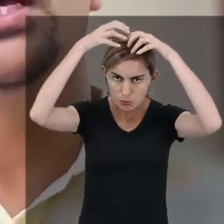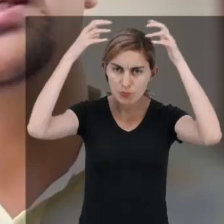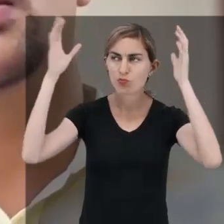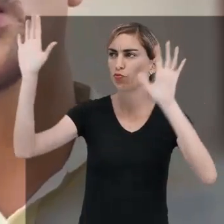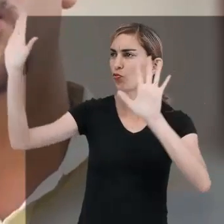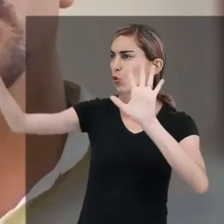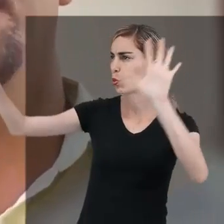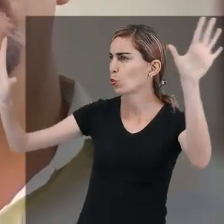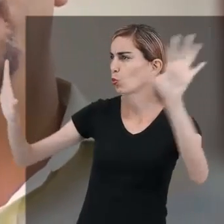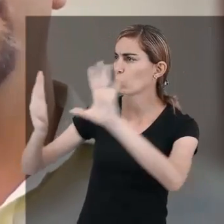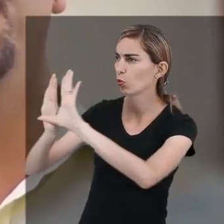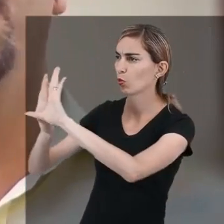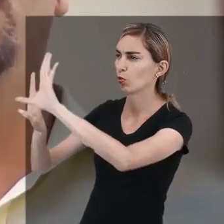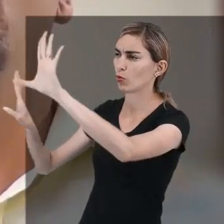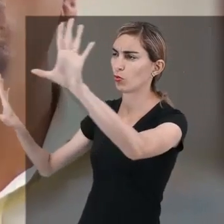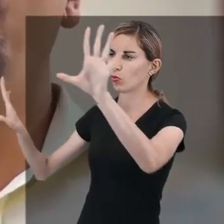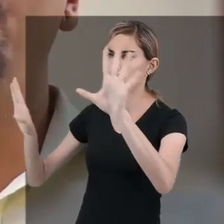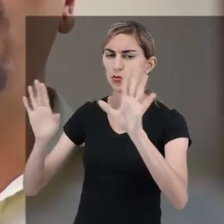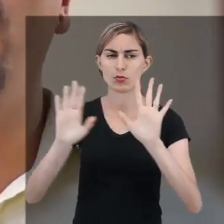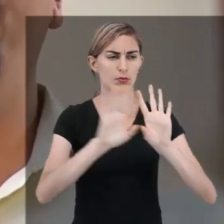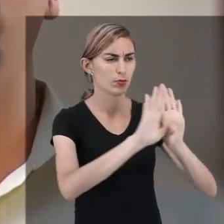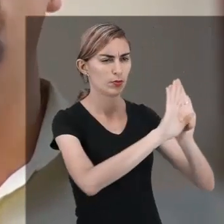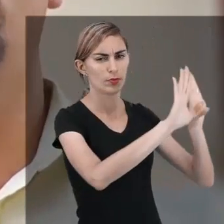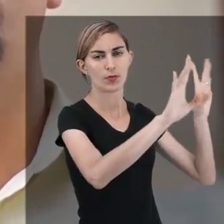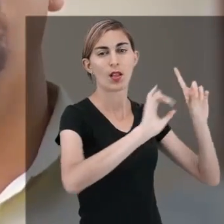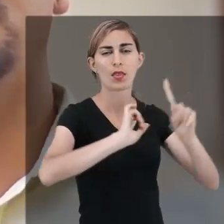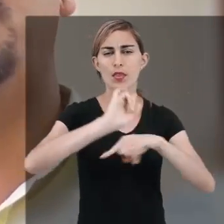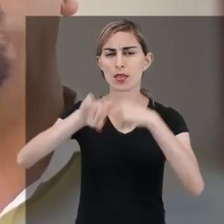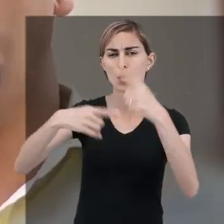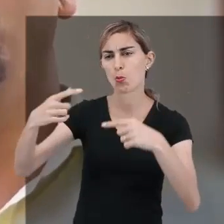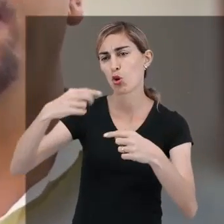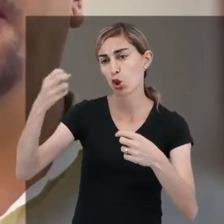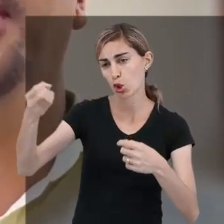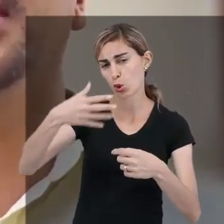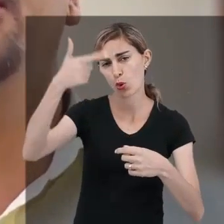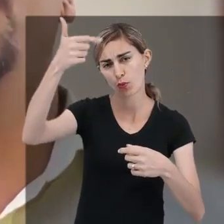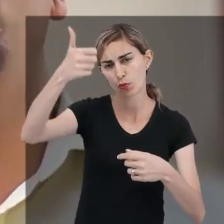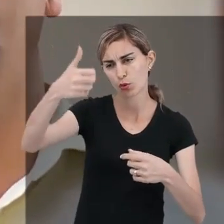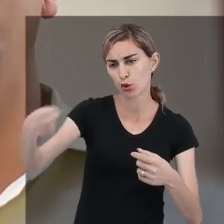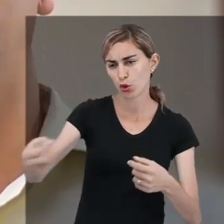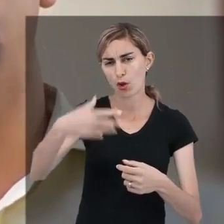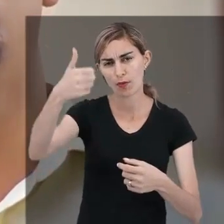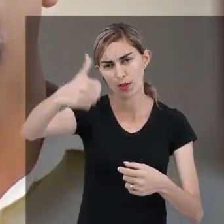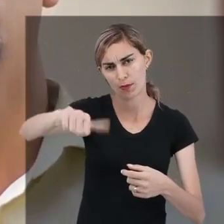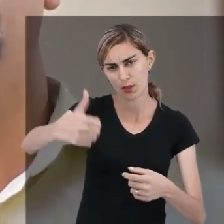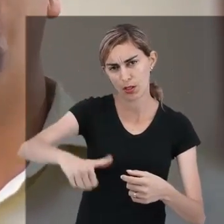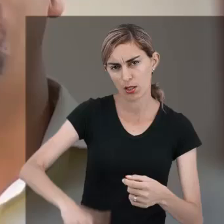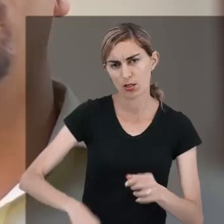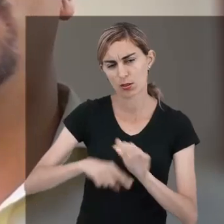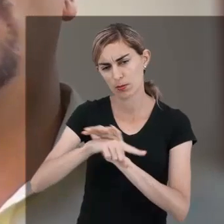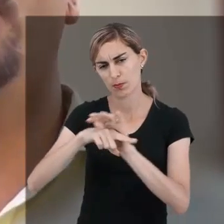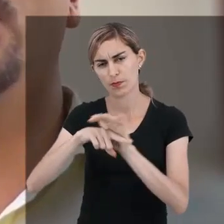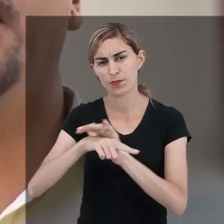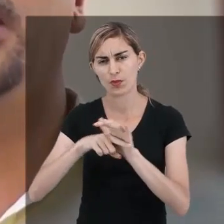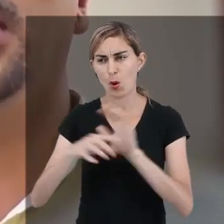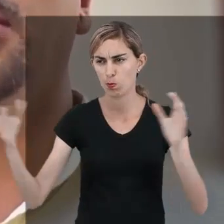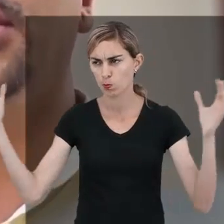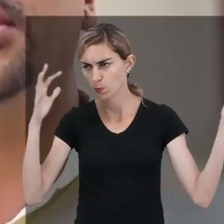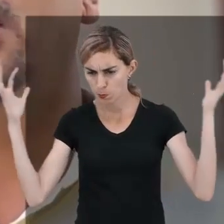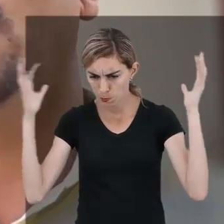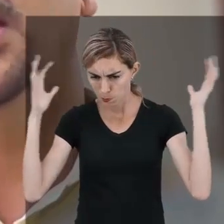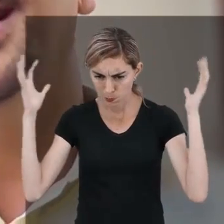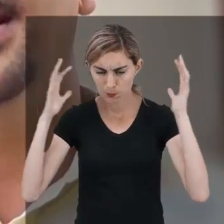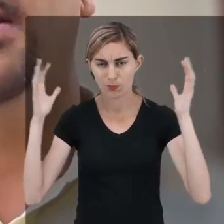acústico. Executa todo o revestimento, depois vai lá e faz uma nova avaliação e verifica se os níveis de pressão sonora no